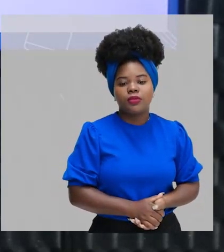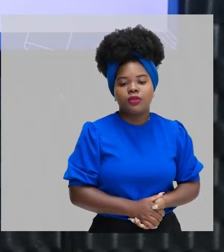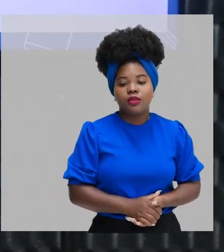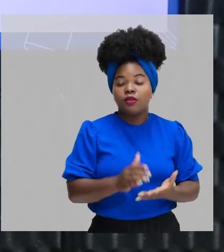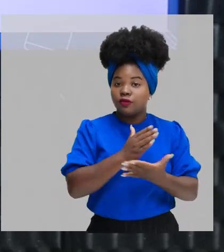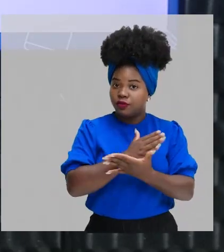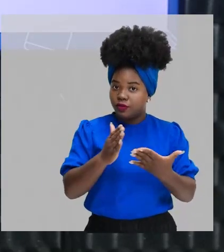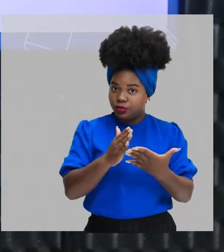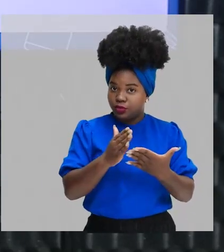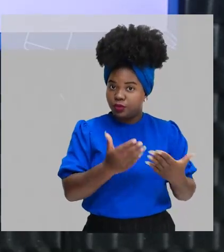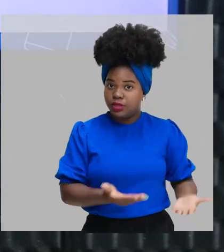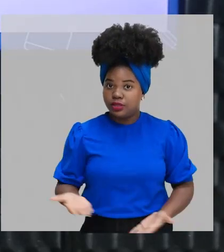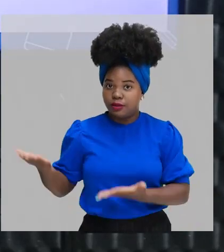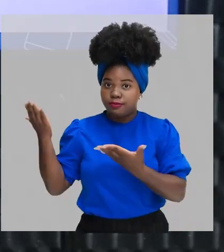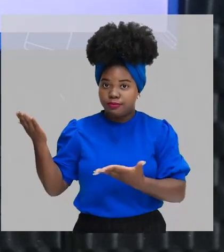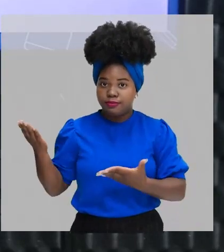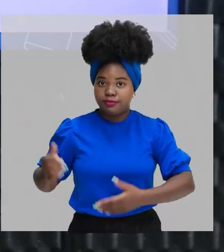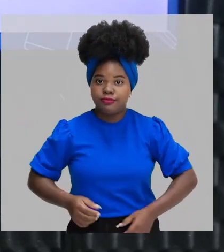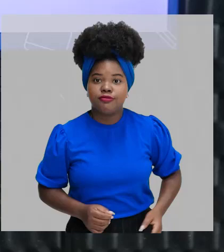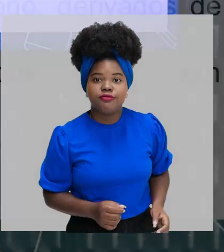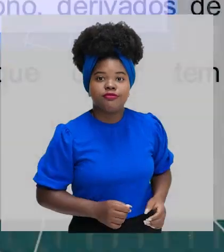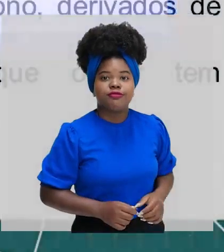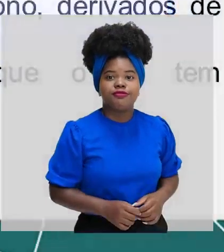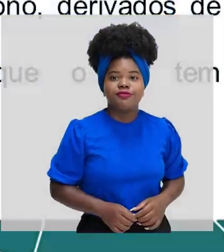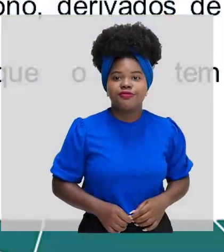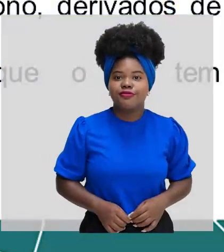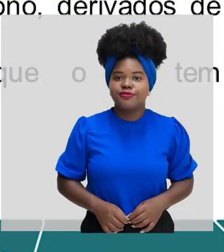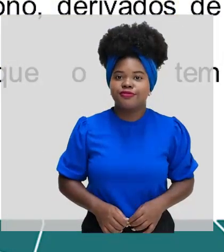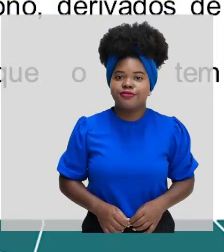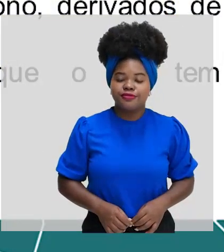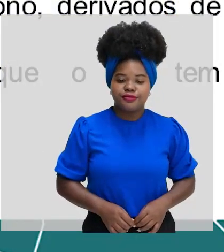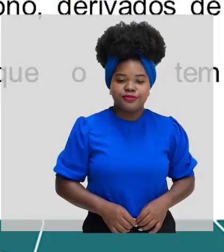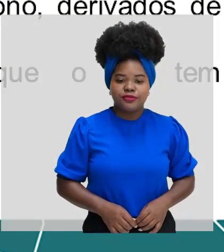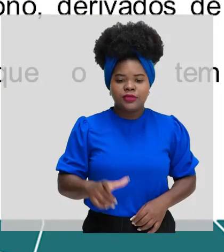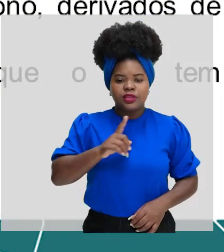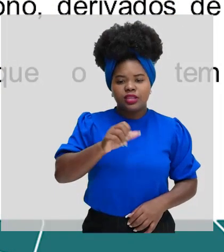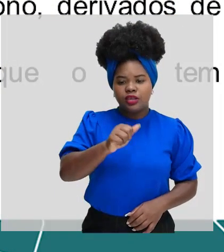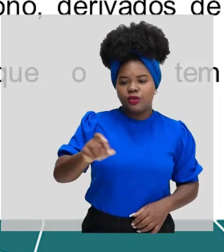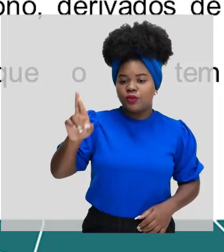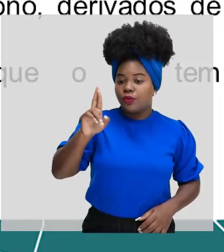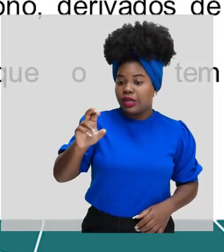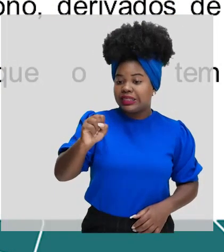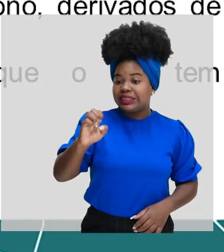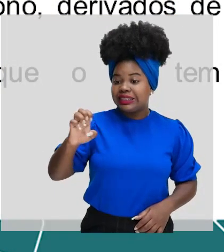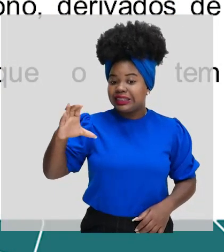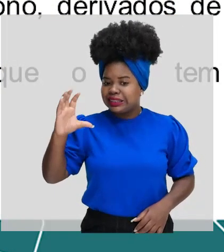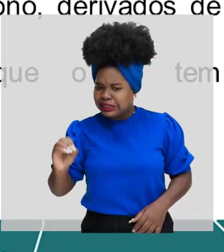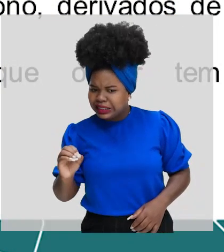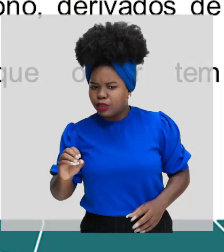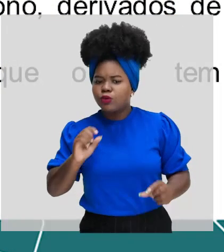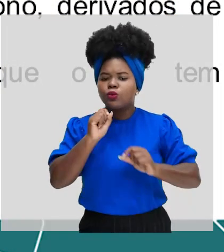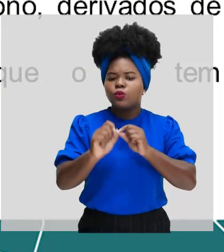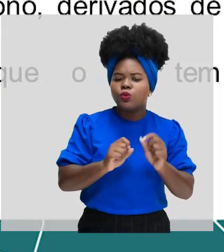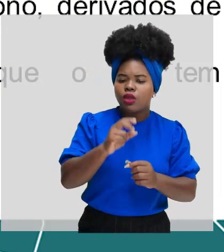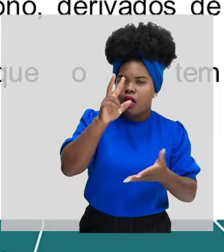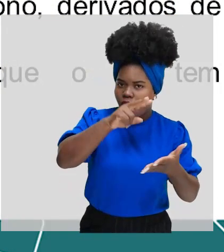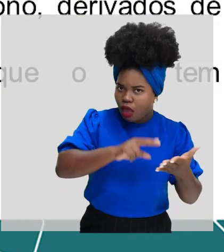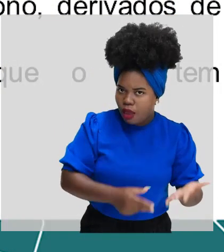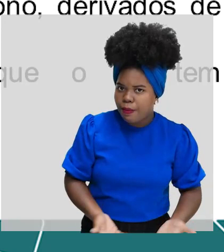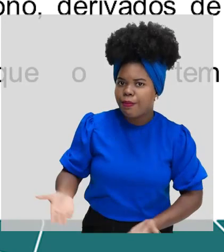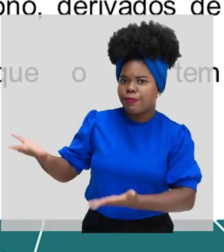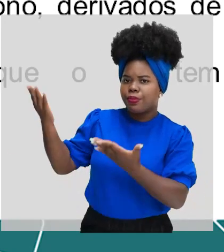nosso vídeo. Vamos iniciar? Olha só. O ar seco e puro, ok, é uma mistura gasosa que